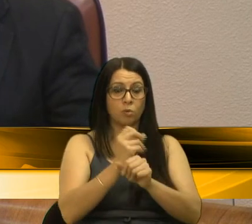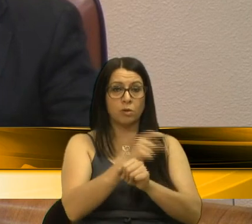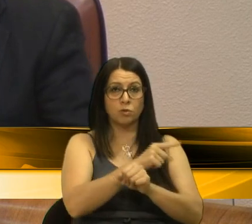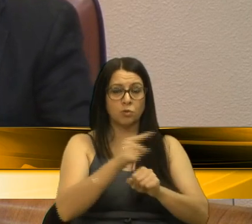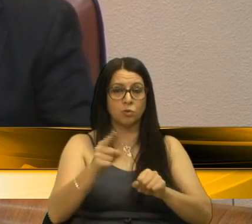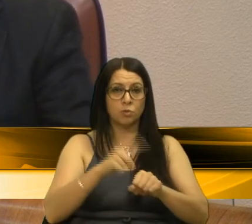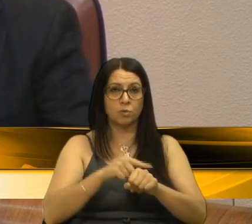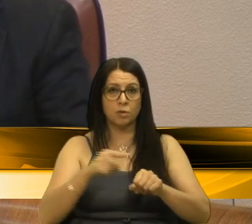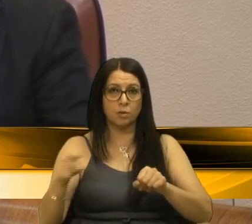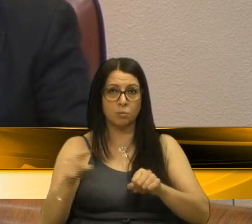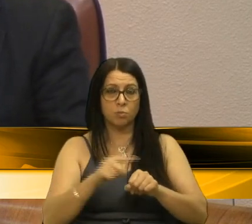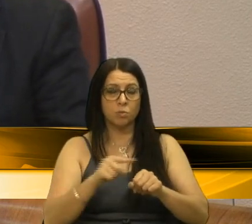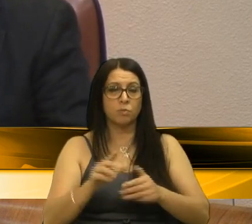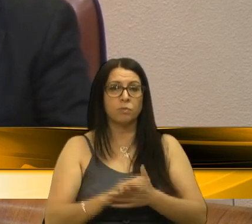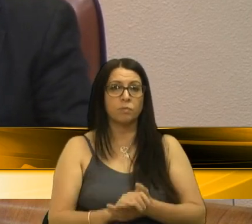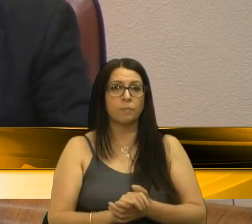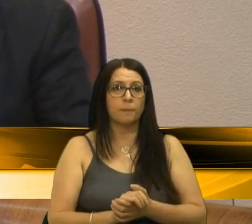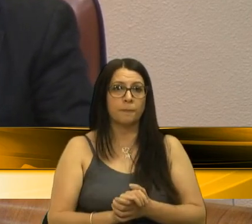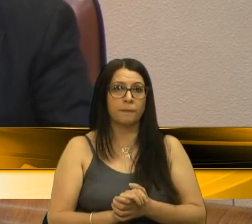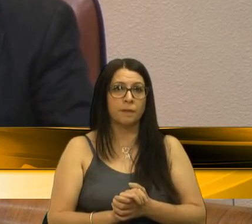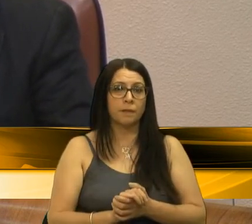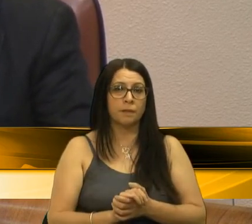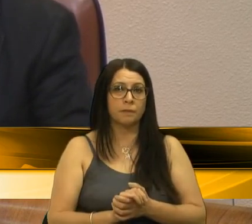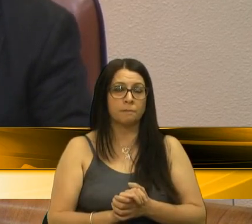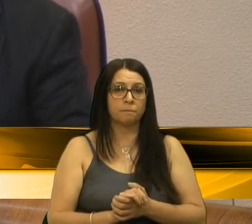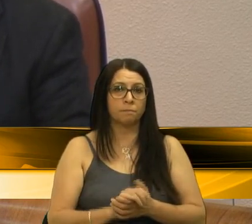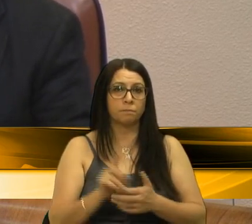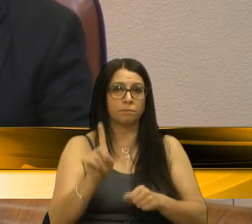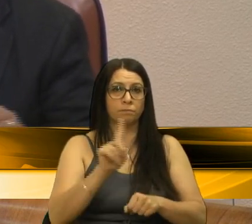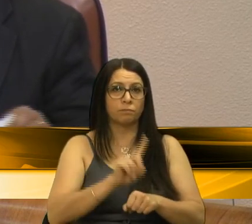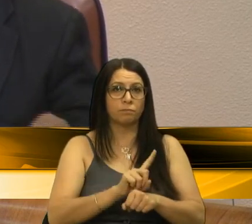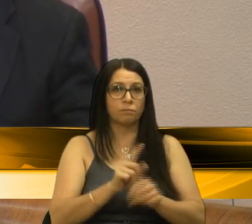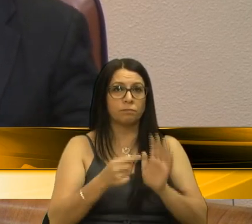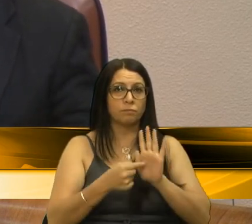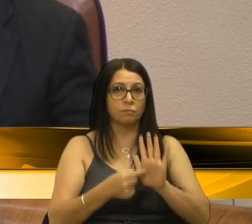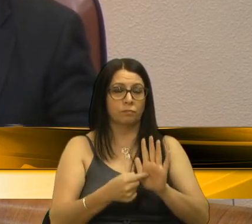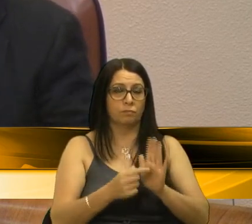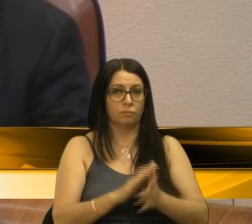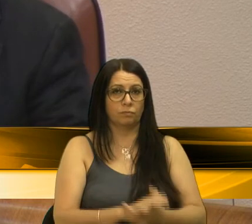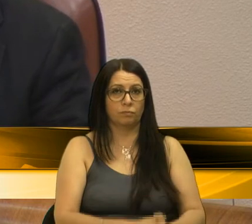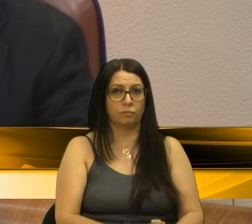prazo teve início na data da apresentação